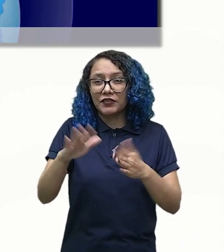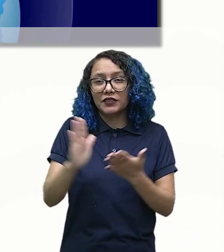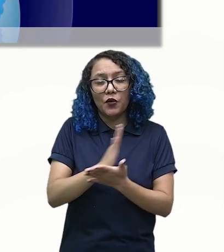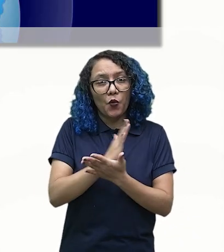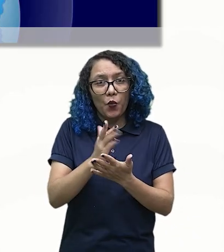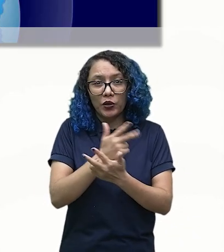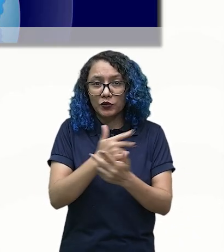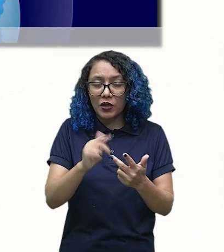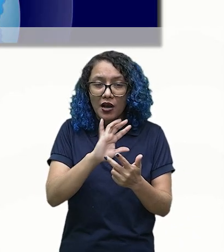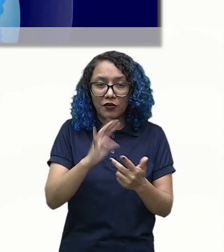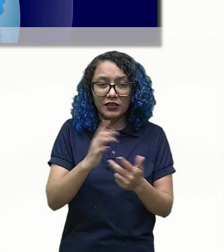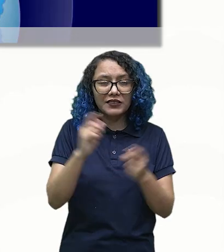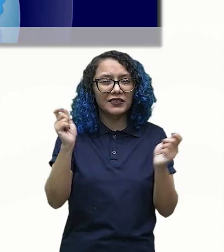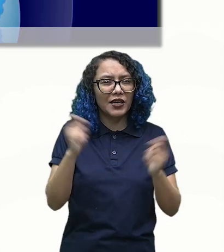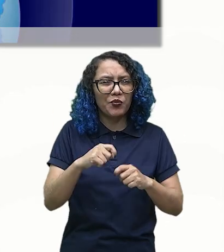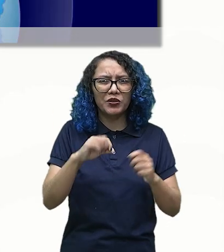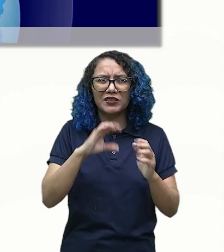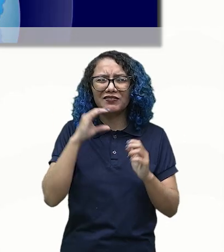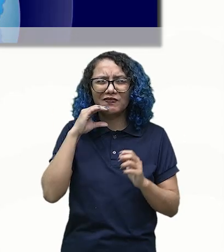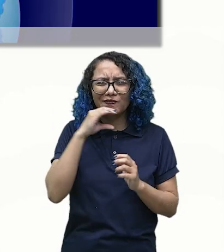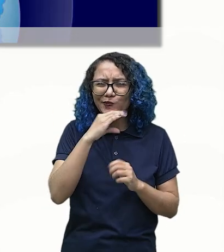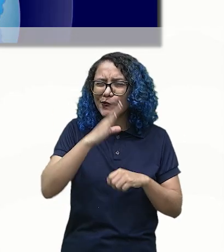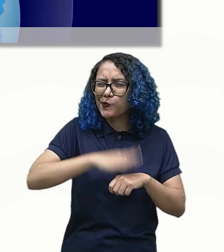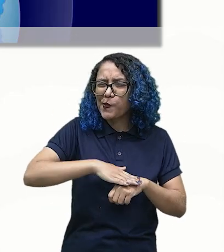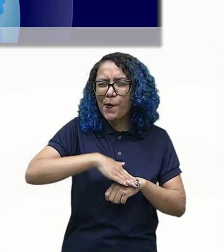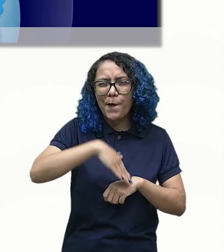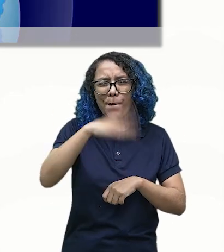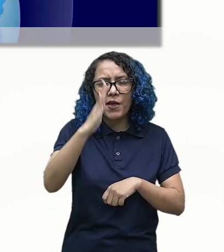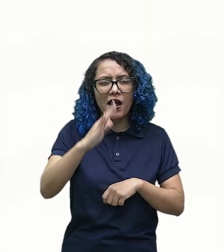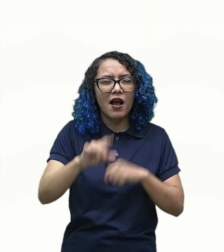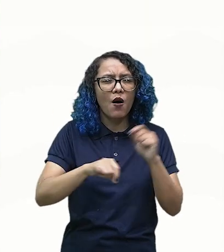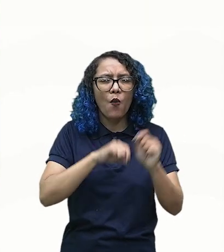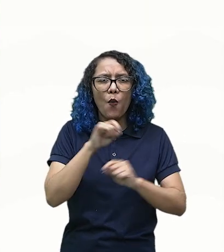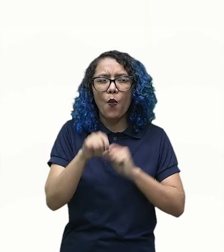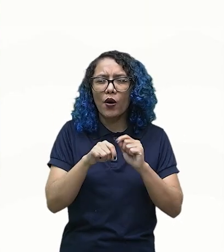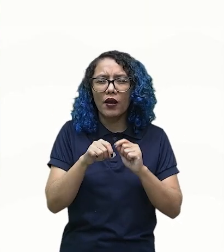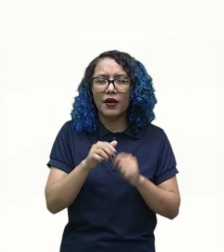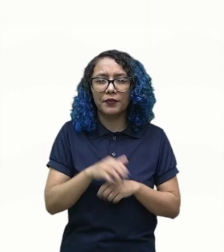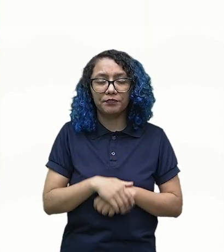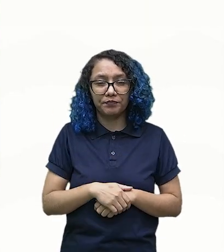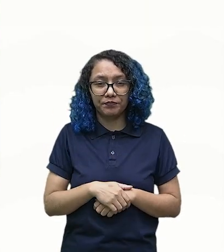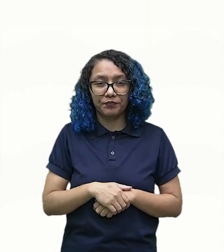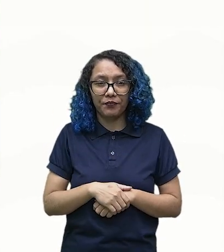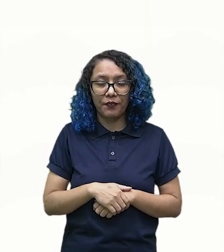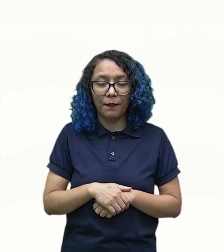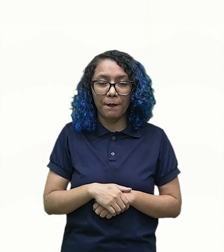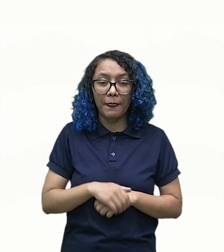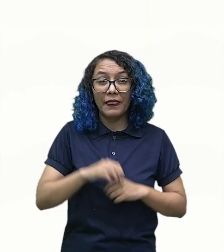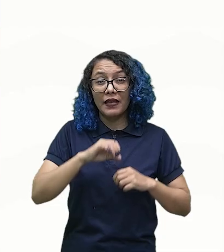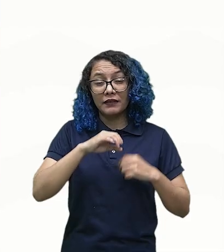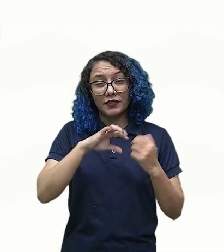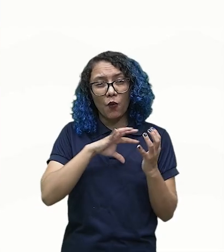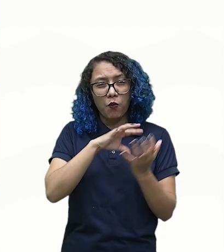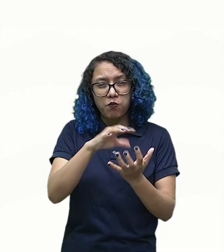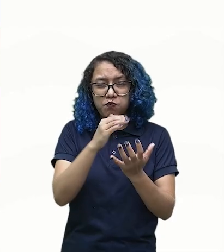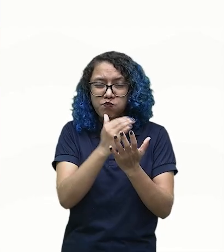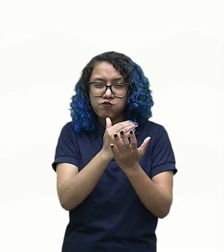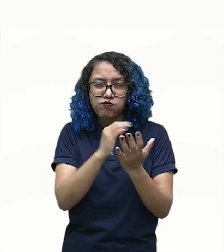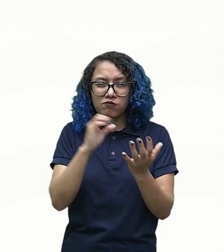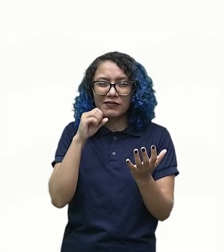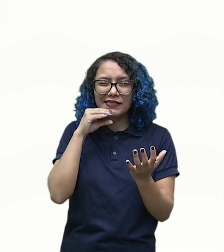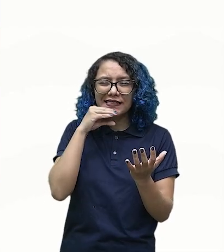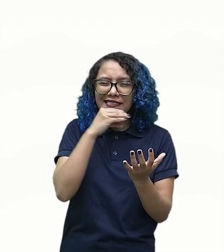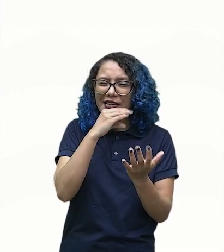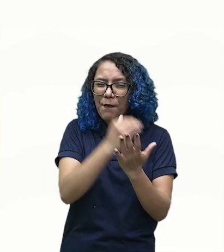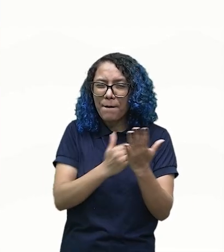que intensificam esse efeito estufa. Quais são elas? A intensificação do efeito estufa ocorre